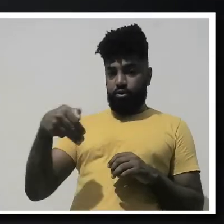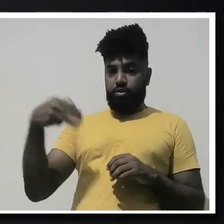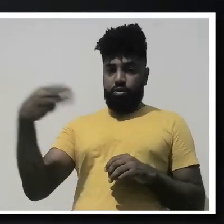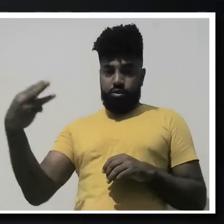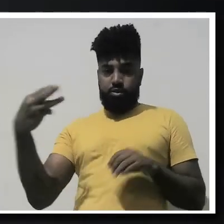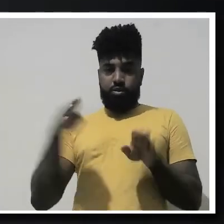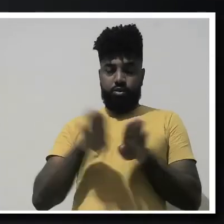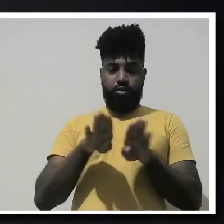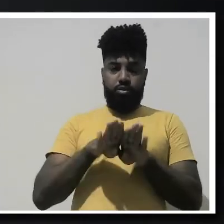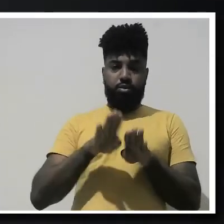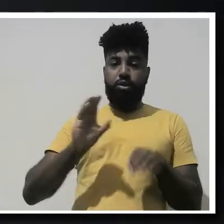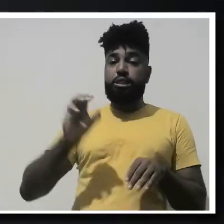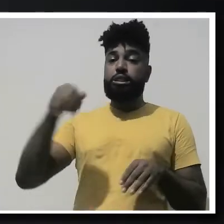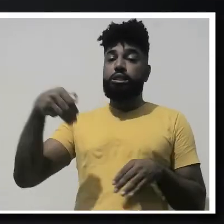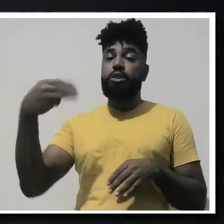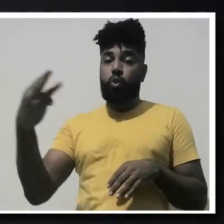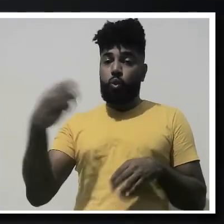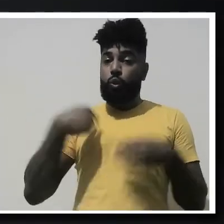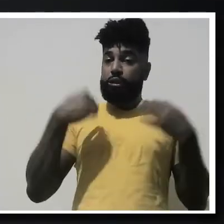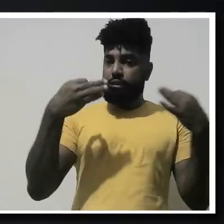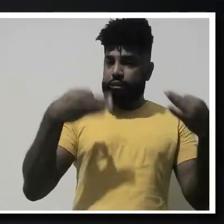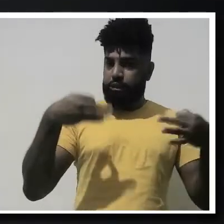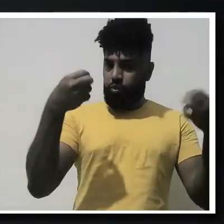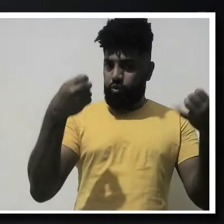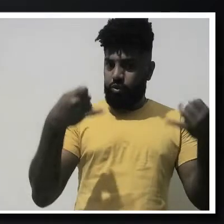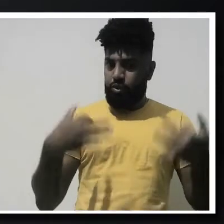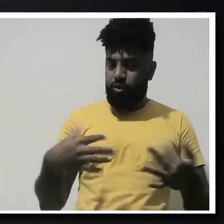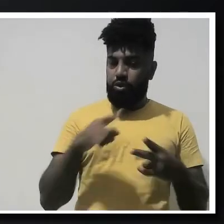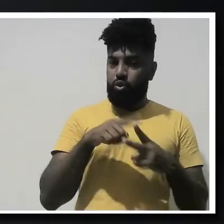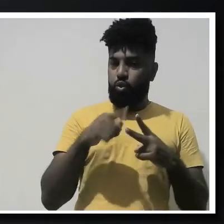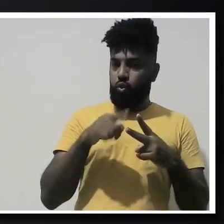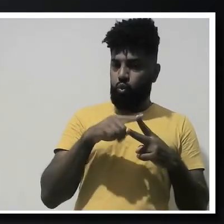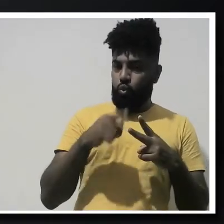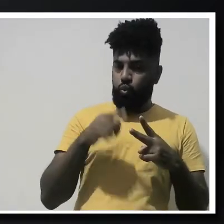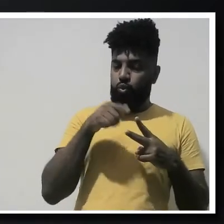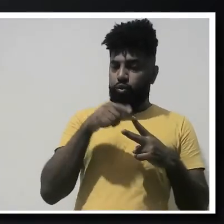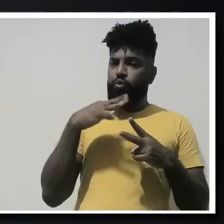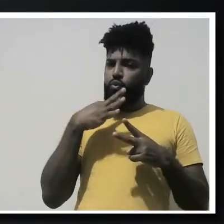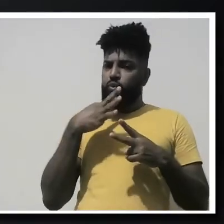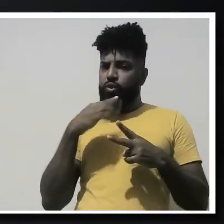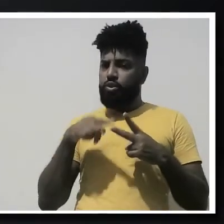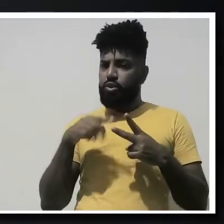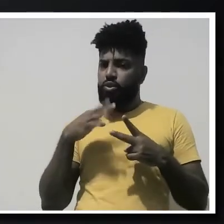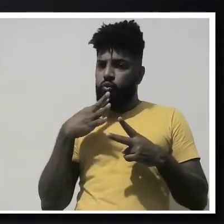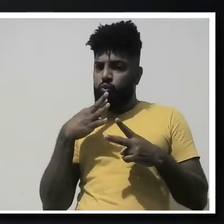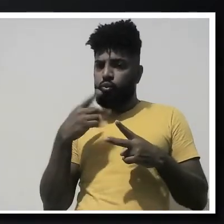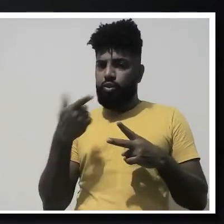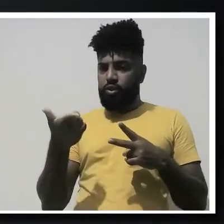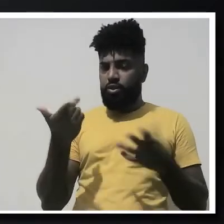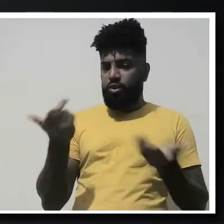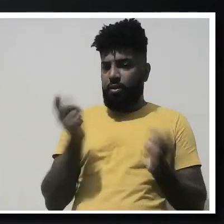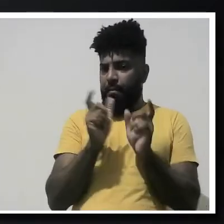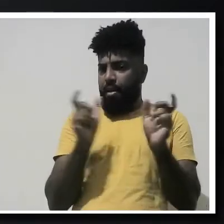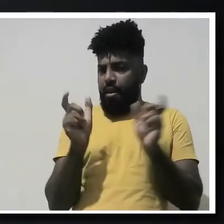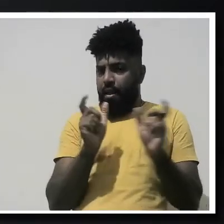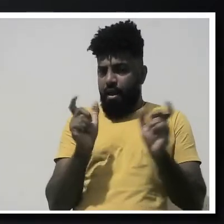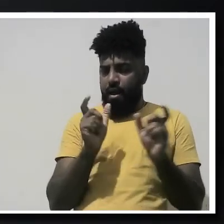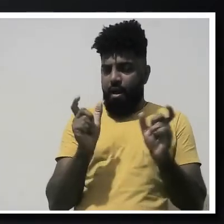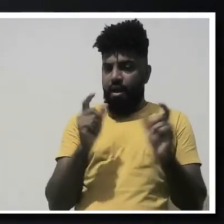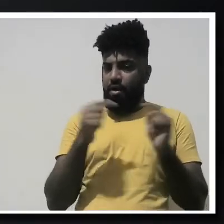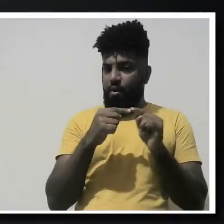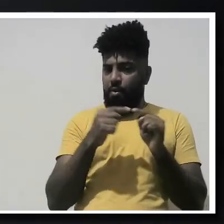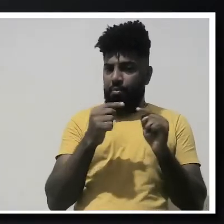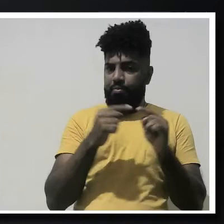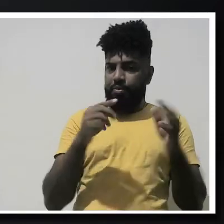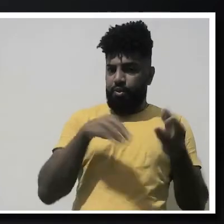é a mesma coisa. O correto é dizer decímetro cúbico, mas aqui eu quero te apresentar das duas formas para você ir conhecendo as várias maneiras que são usadas